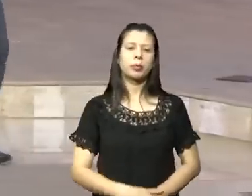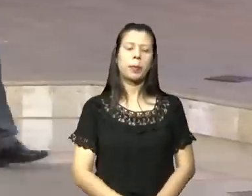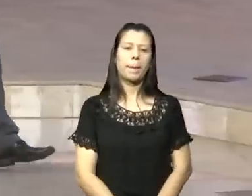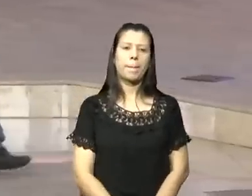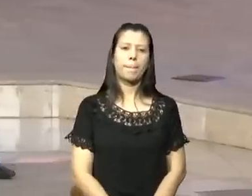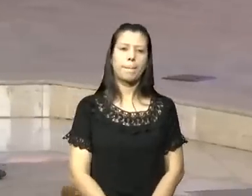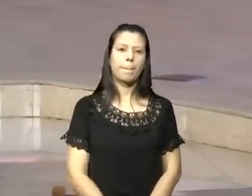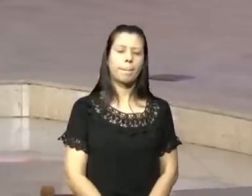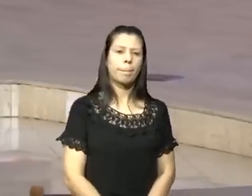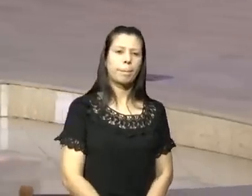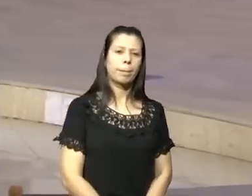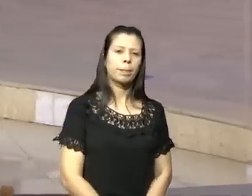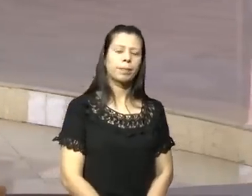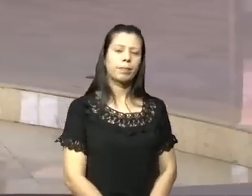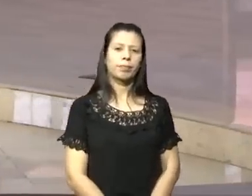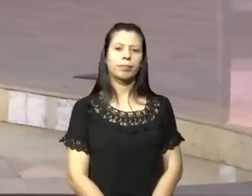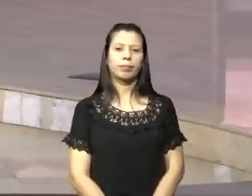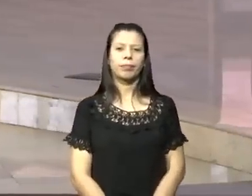coloca lá